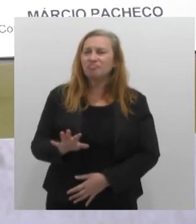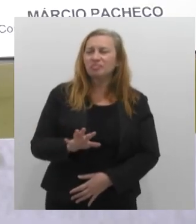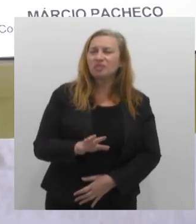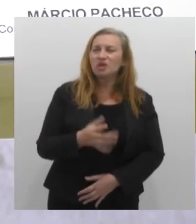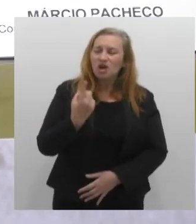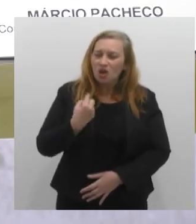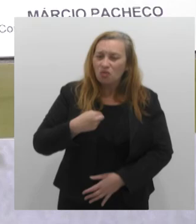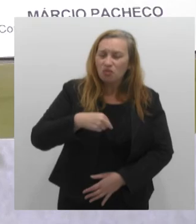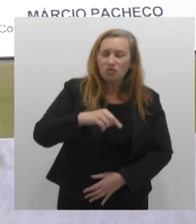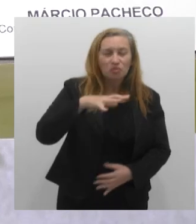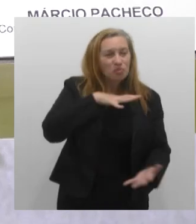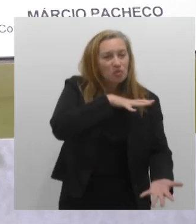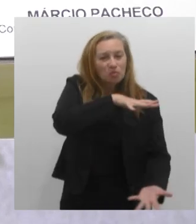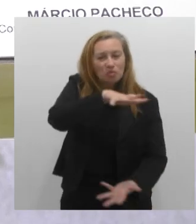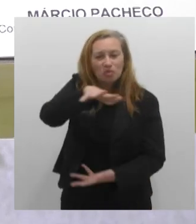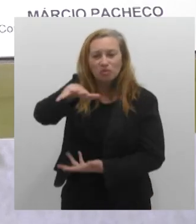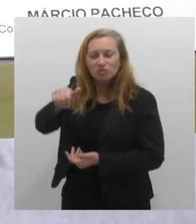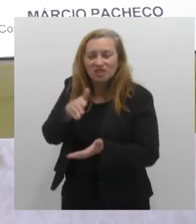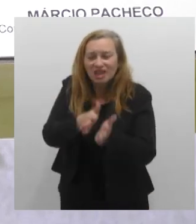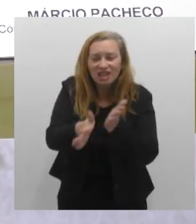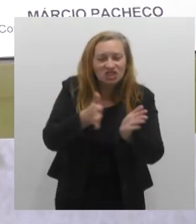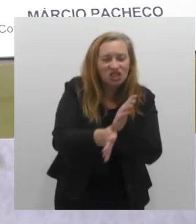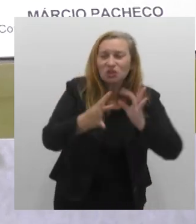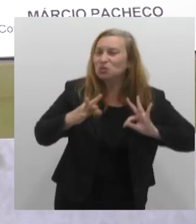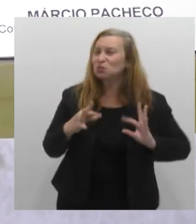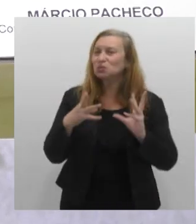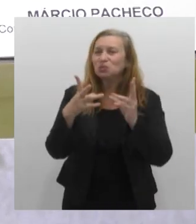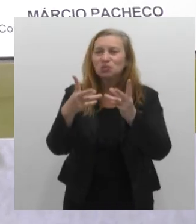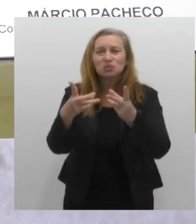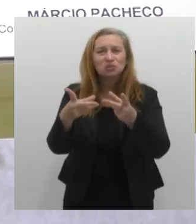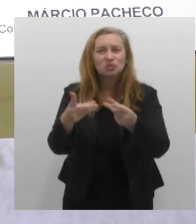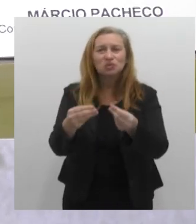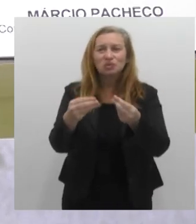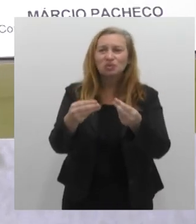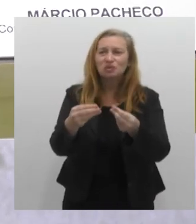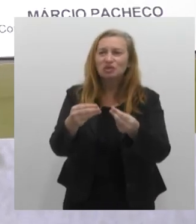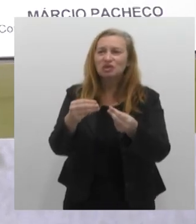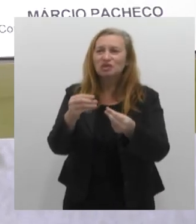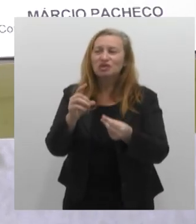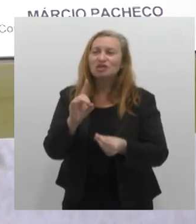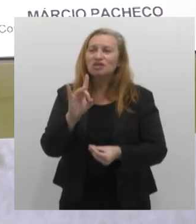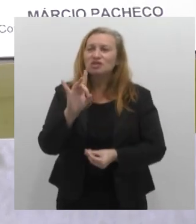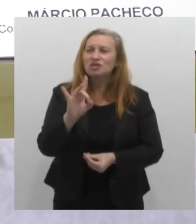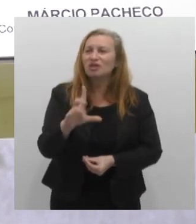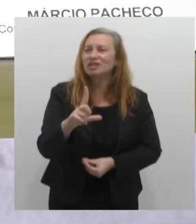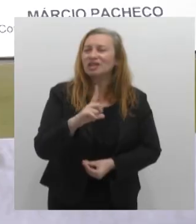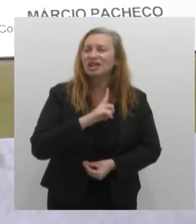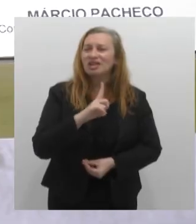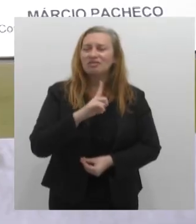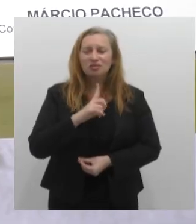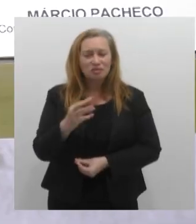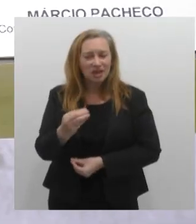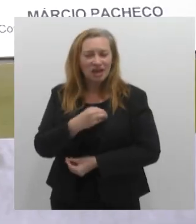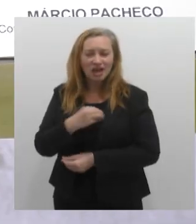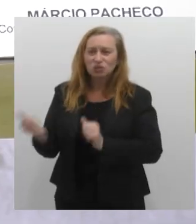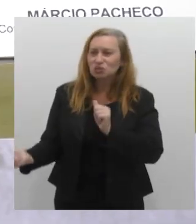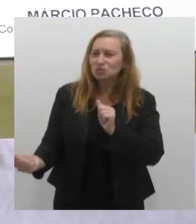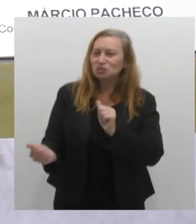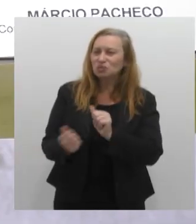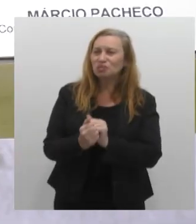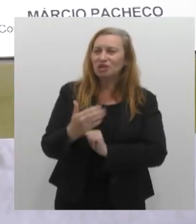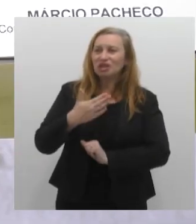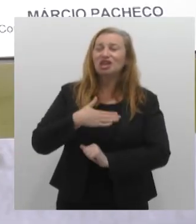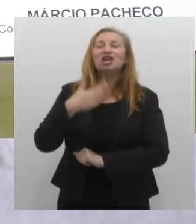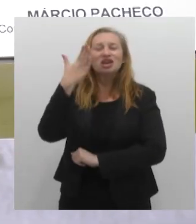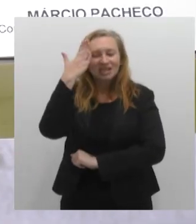Fui pro mundo, gastei tudo, me restou só o pecado. E hoje